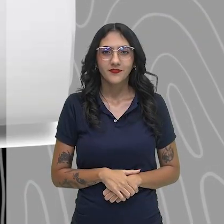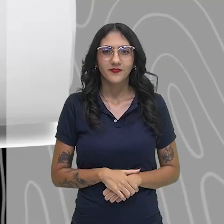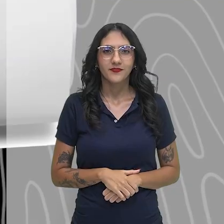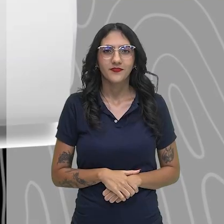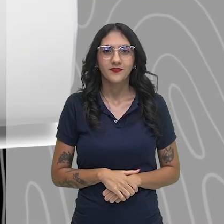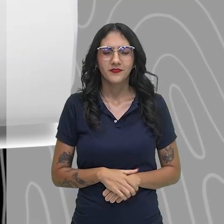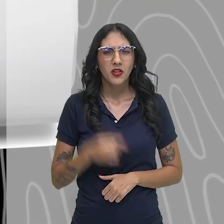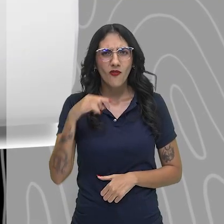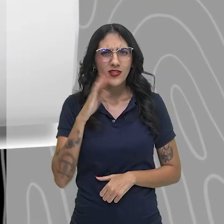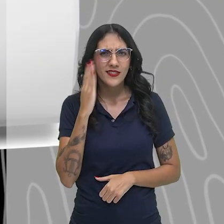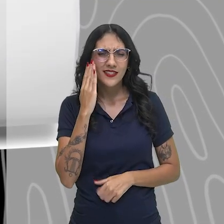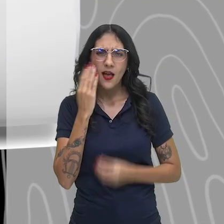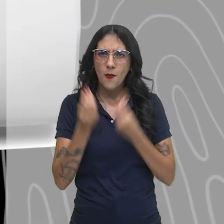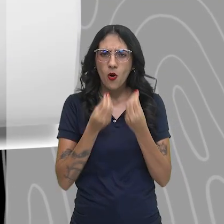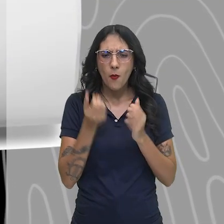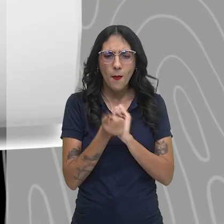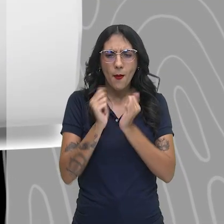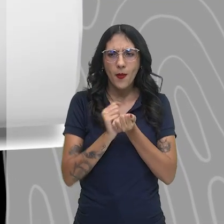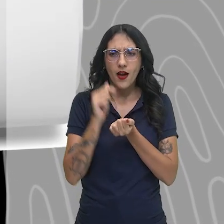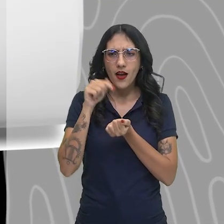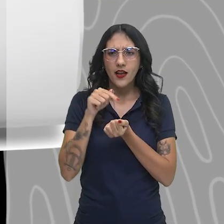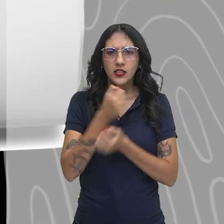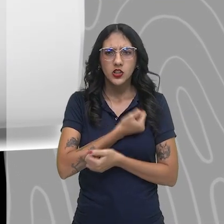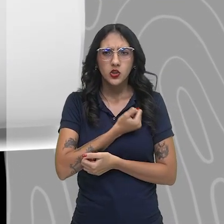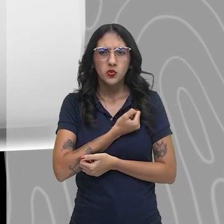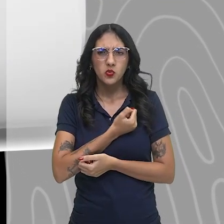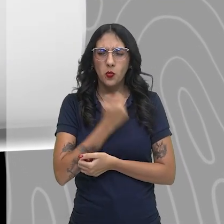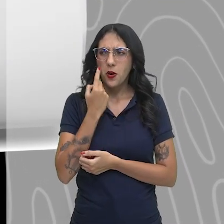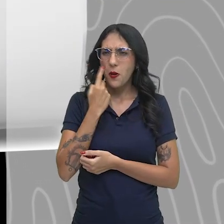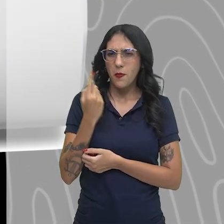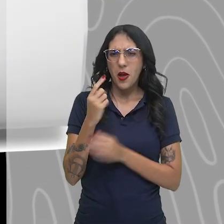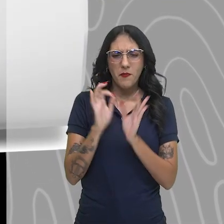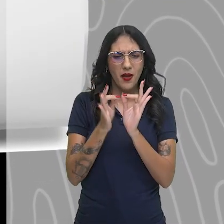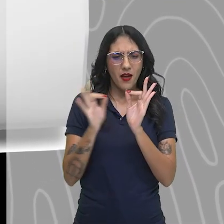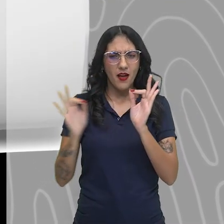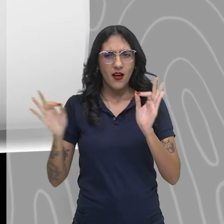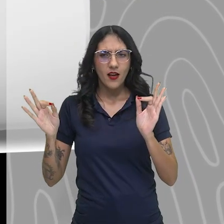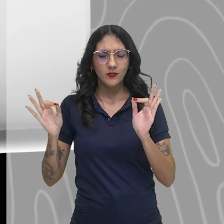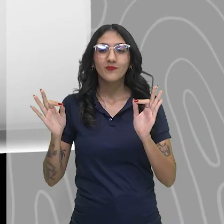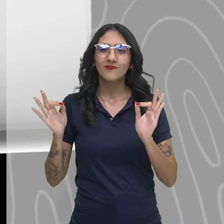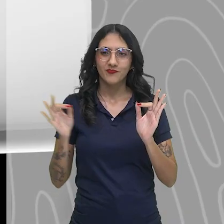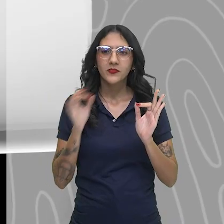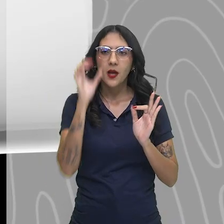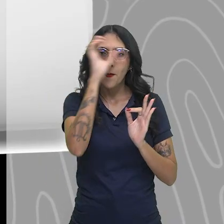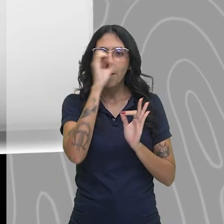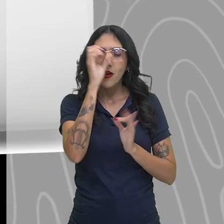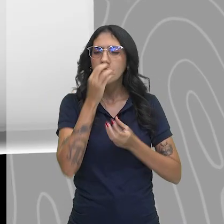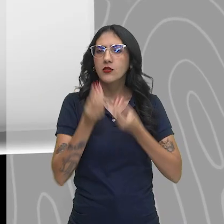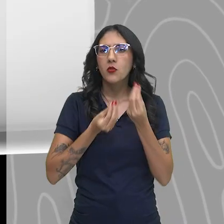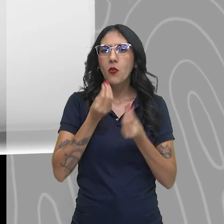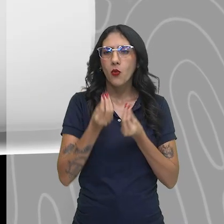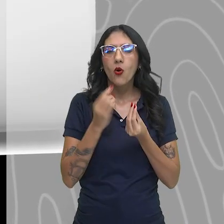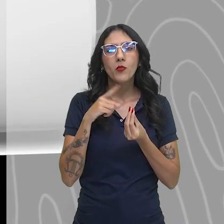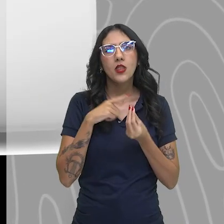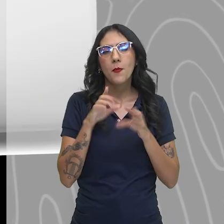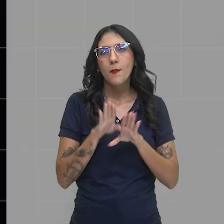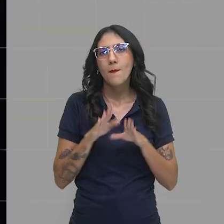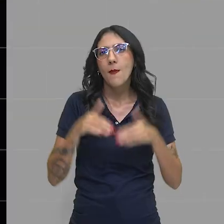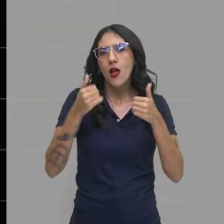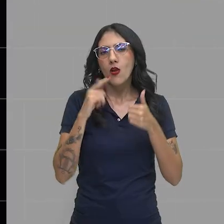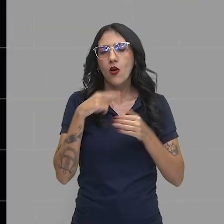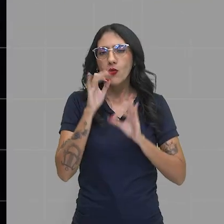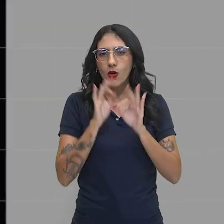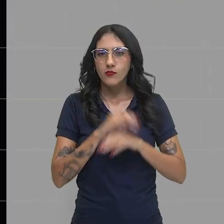como arredondar um número decimal e um número inteiro bem grande? Aprenda a fazer o arredondamento e facilite os seus cálculos.